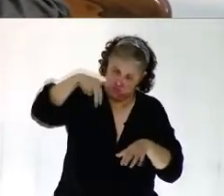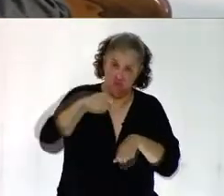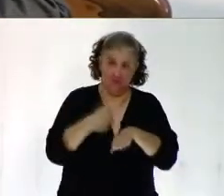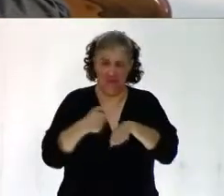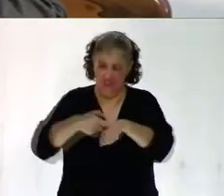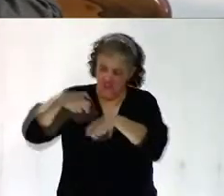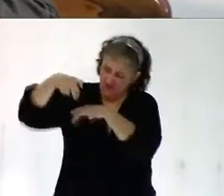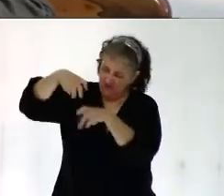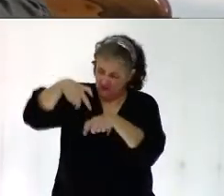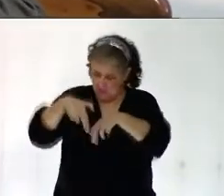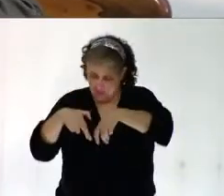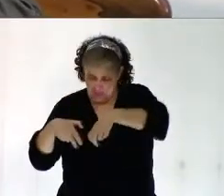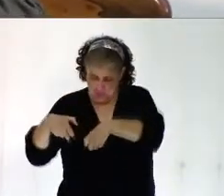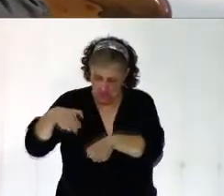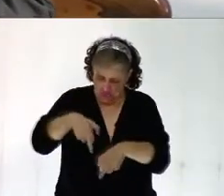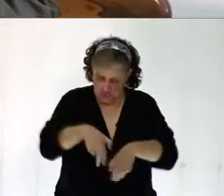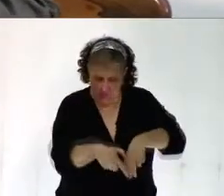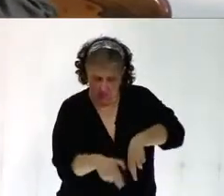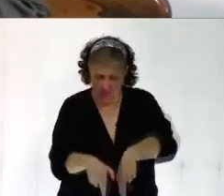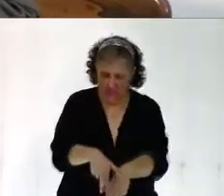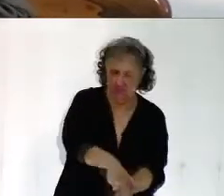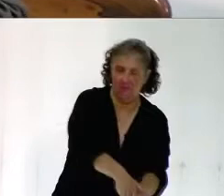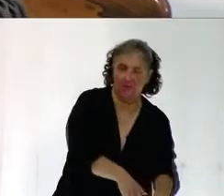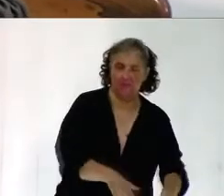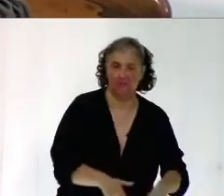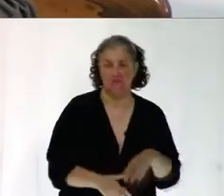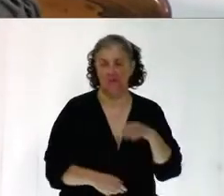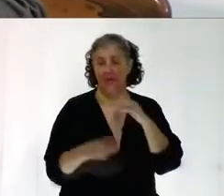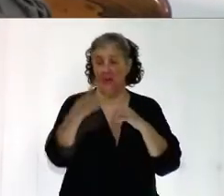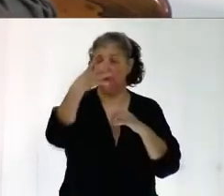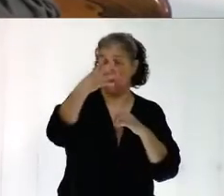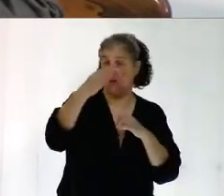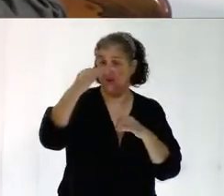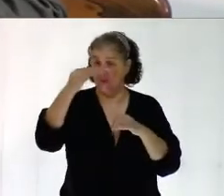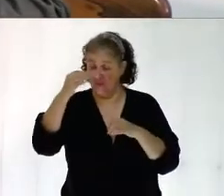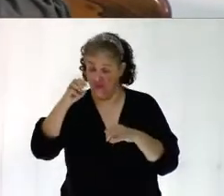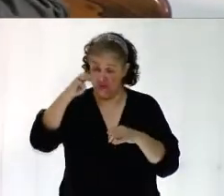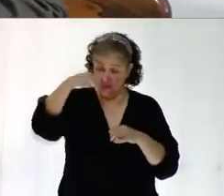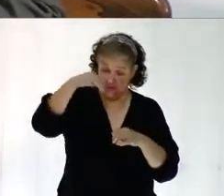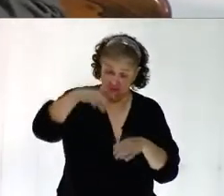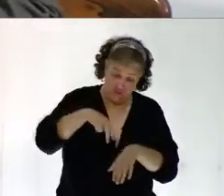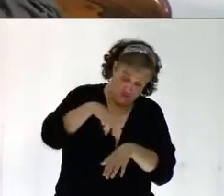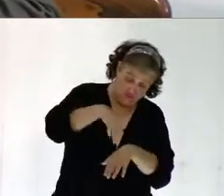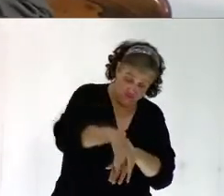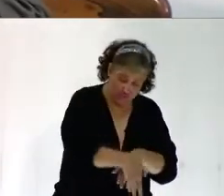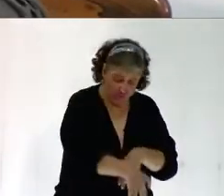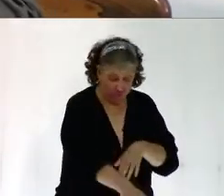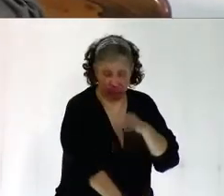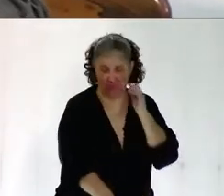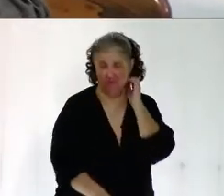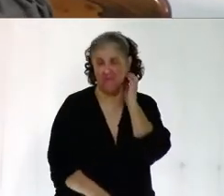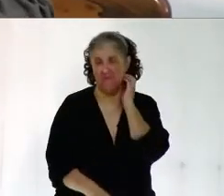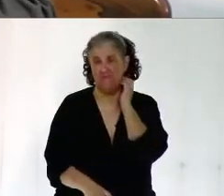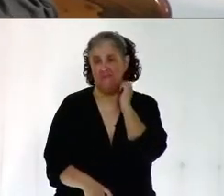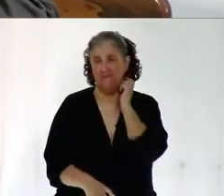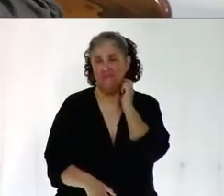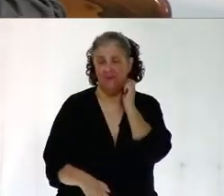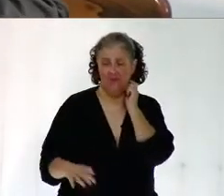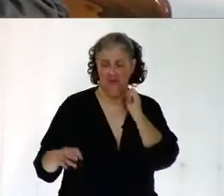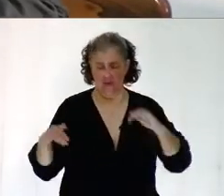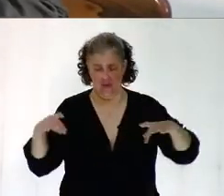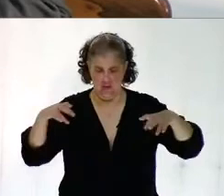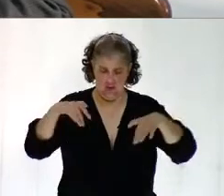pedregoso de rocha calcária pederneira cheia de graças e precipícios